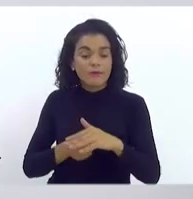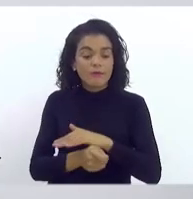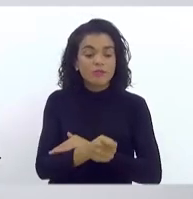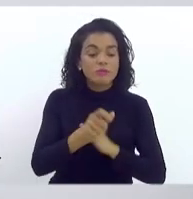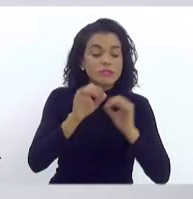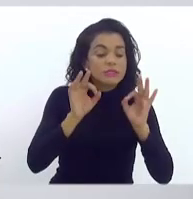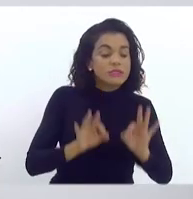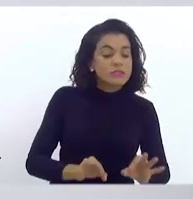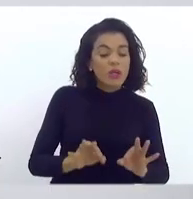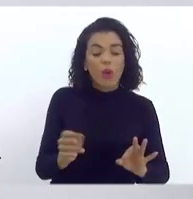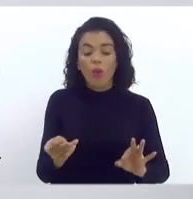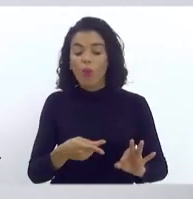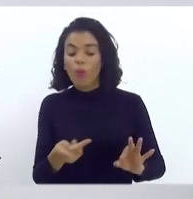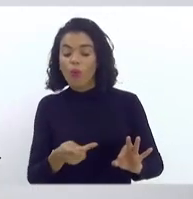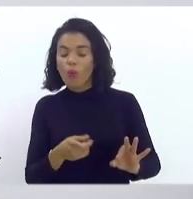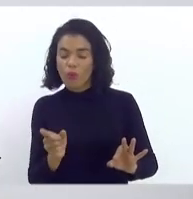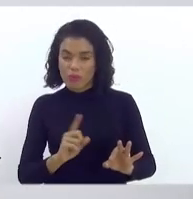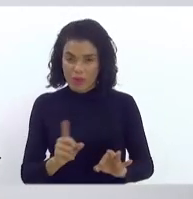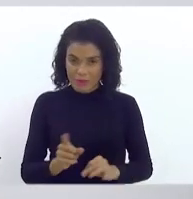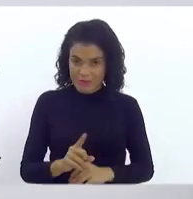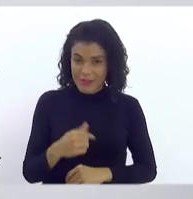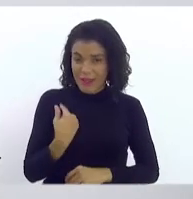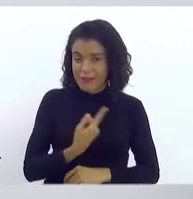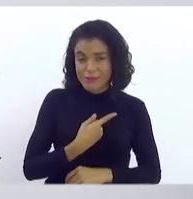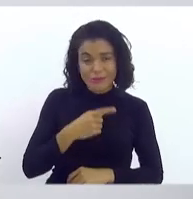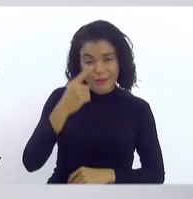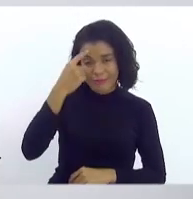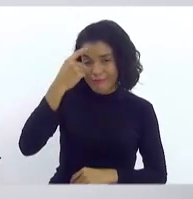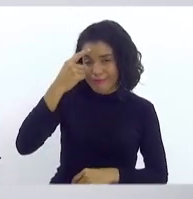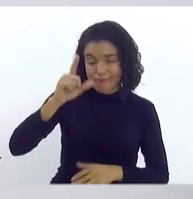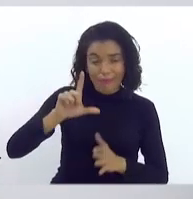feitos realmente ou não. E a gente que é leigo no assunto, presidente,